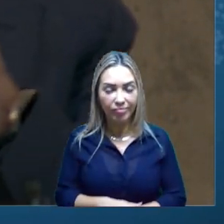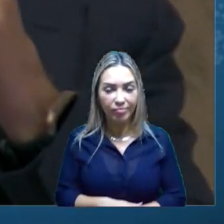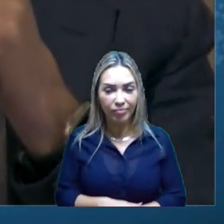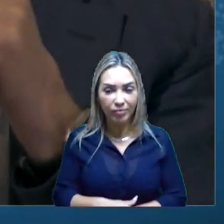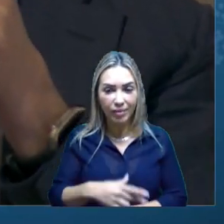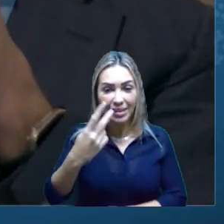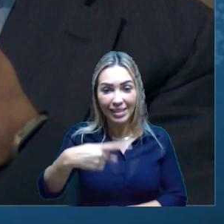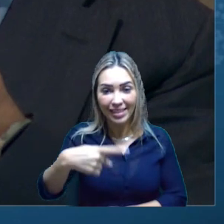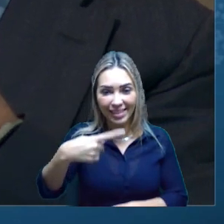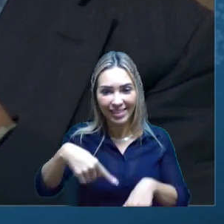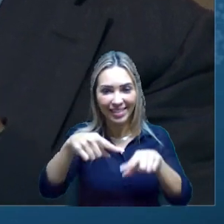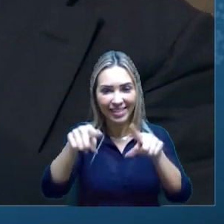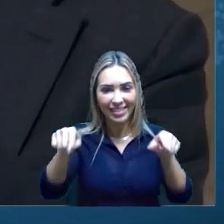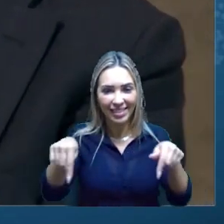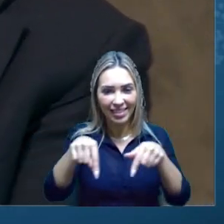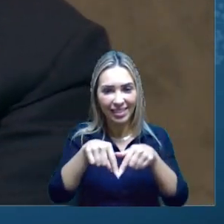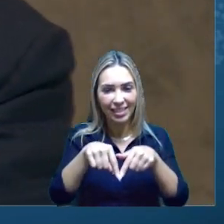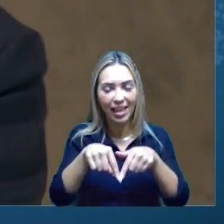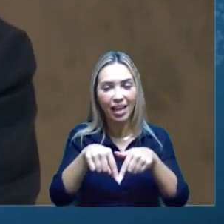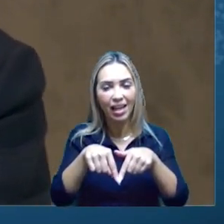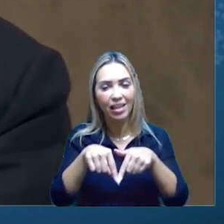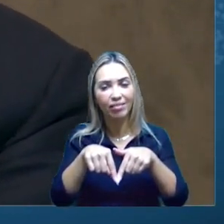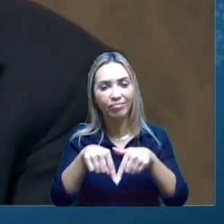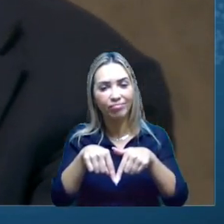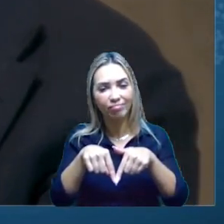nesta sala repleta